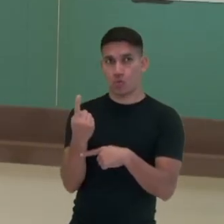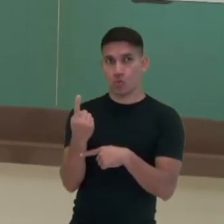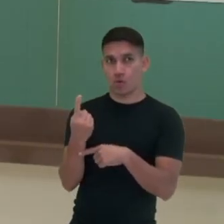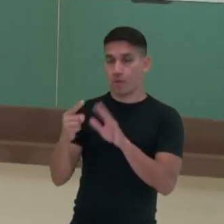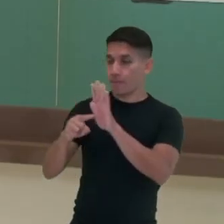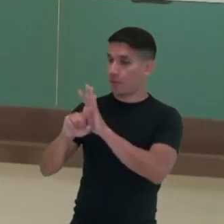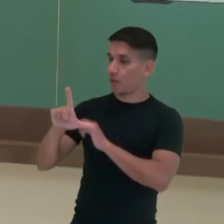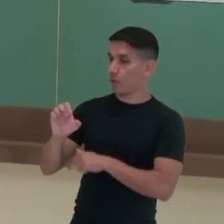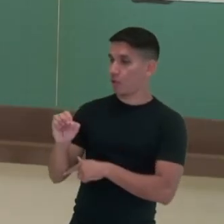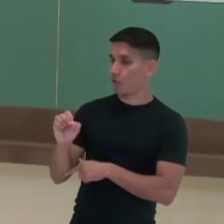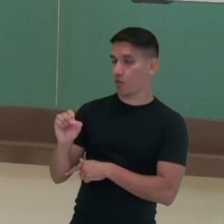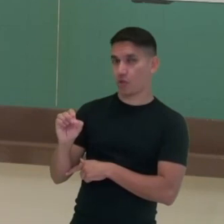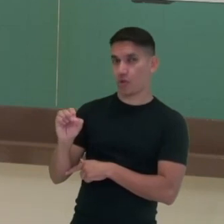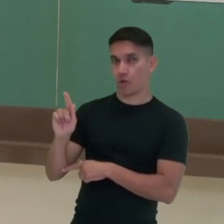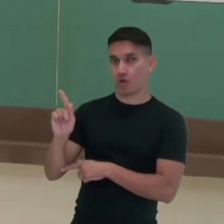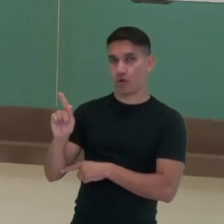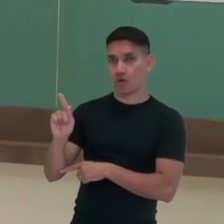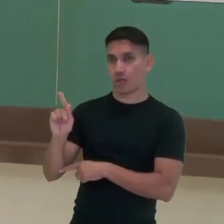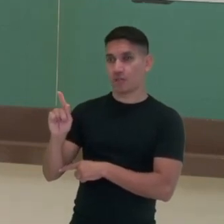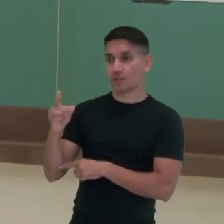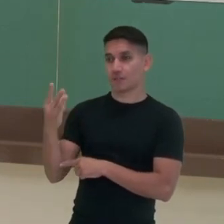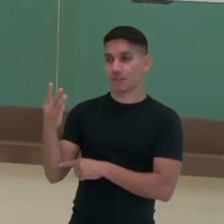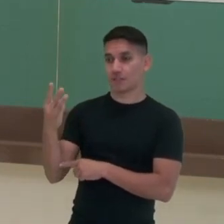na base 5, certo?